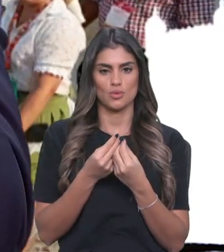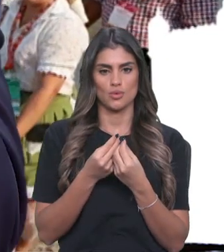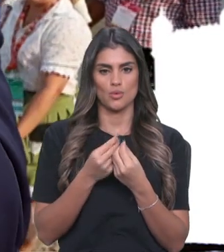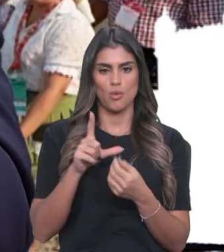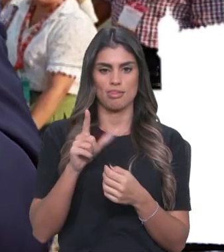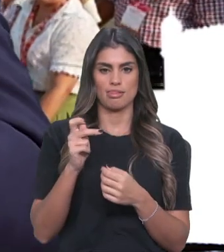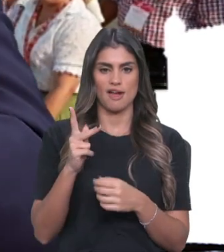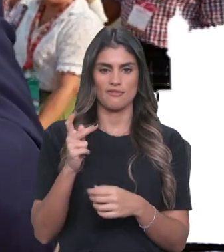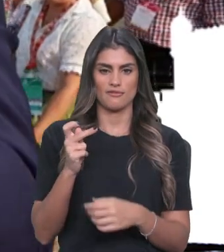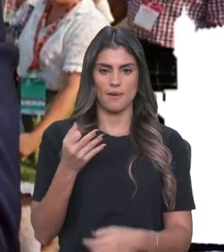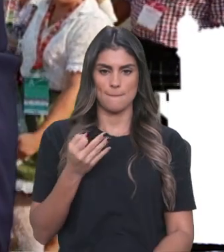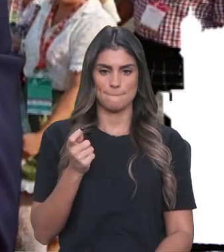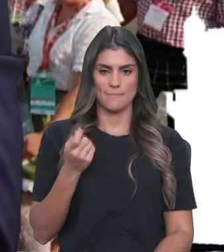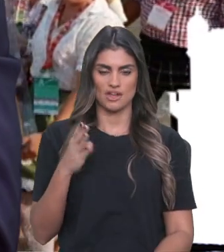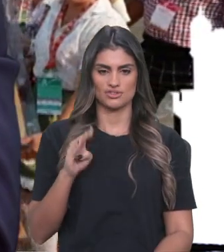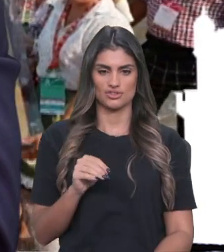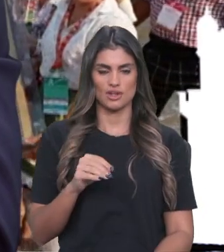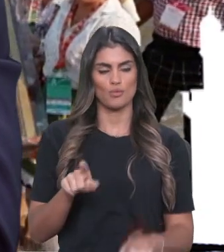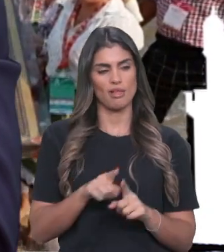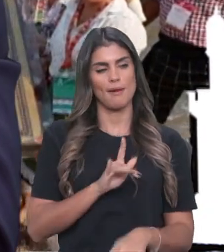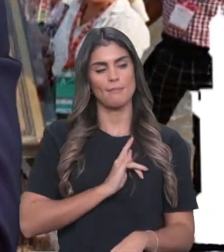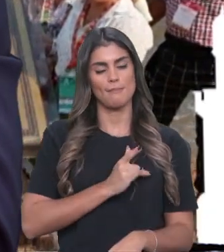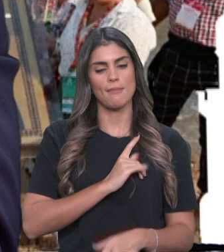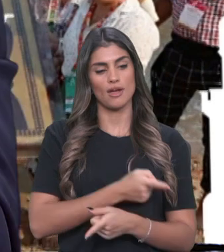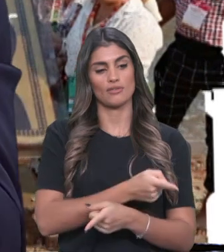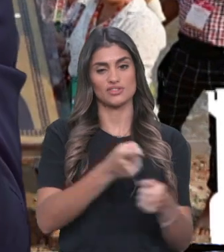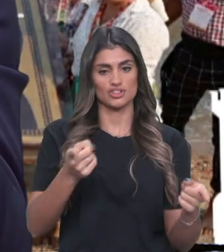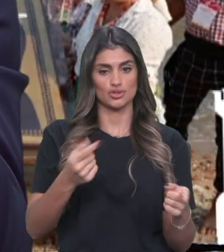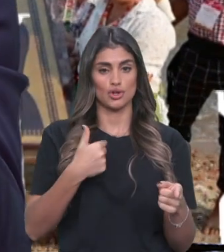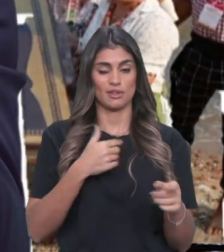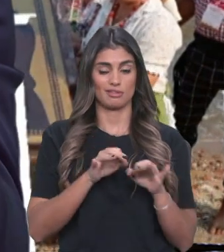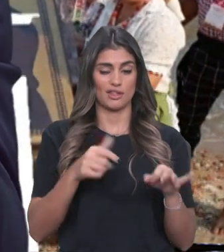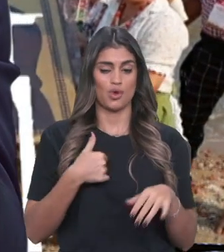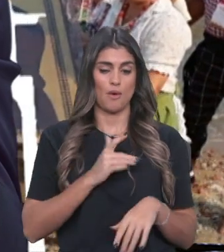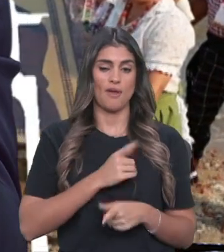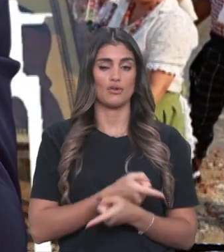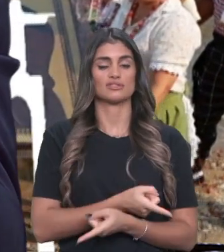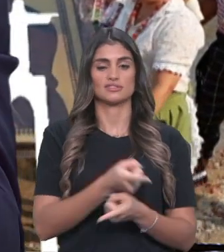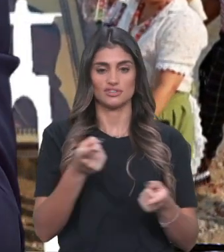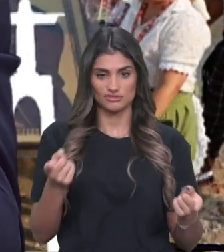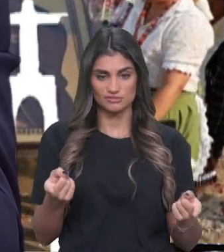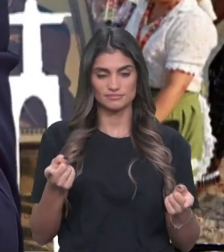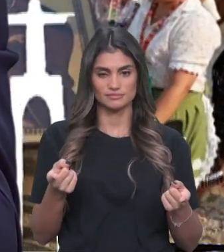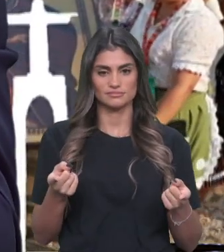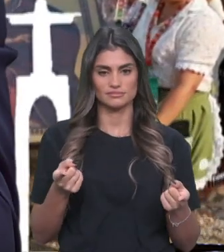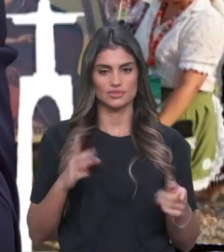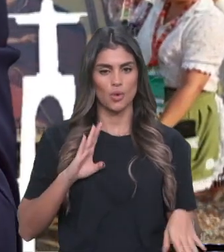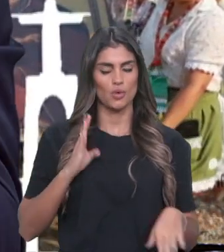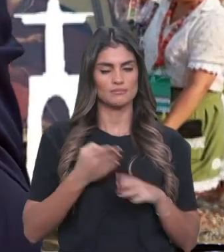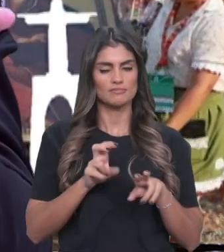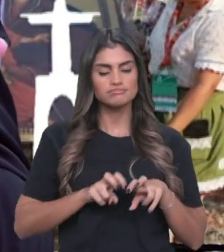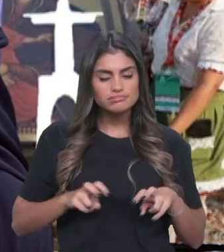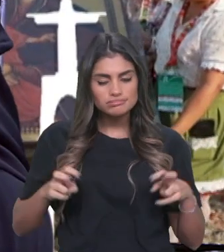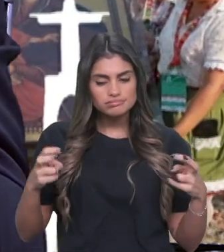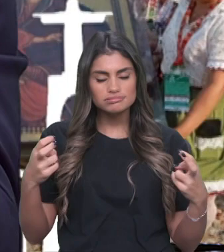fiz, fazei vós também, amai-vos uns aos outros como eu vos amei, e é nessa última ceia, e por isso se chama última, porque depois